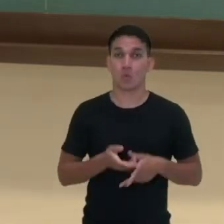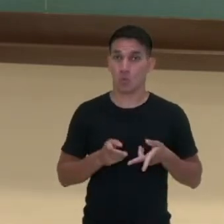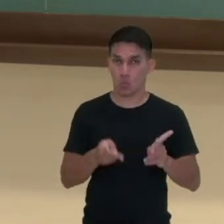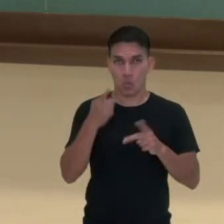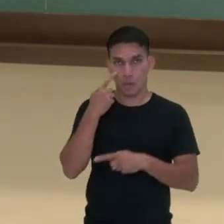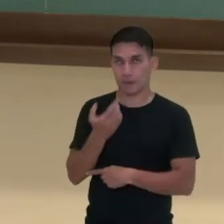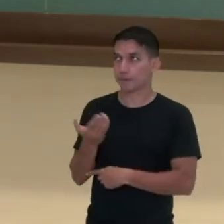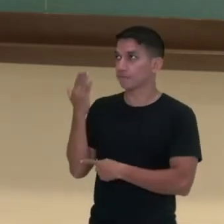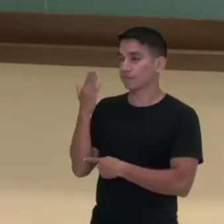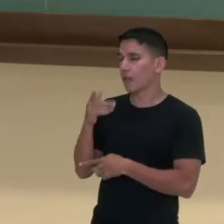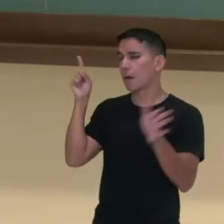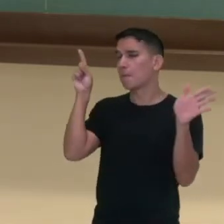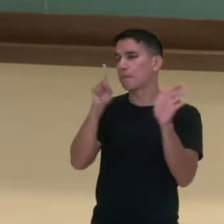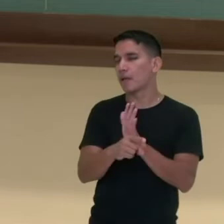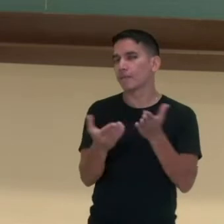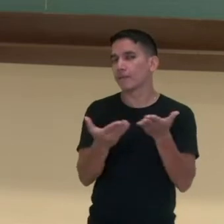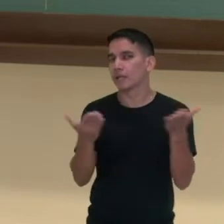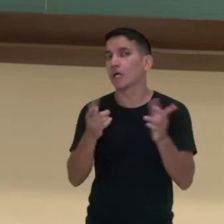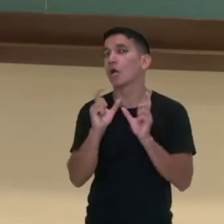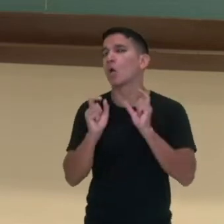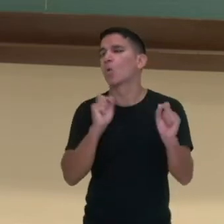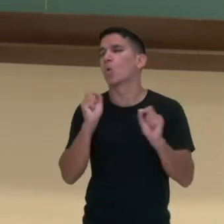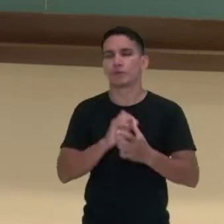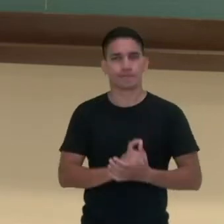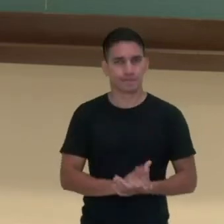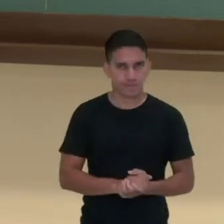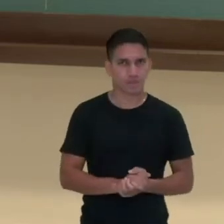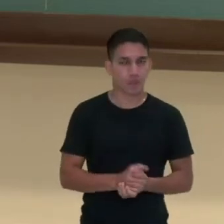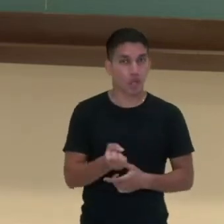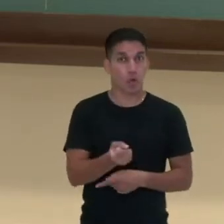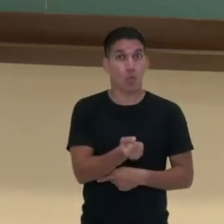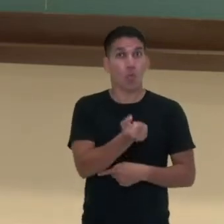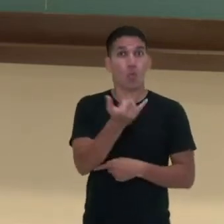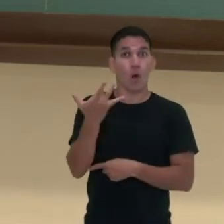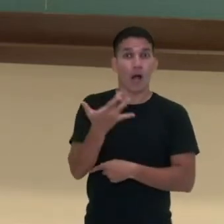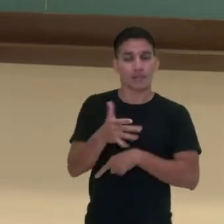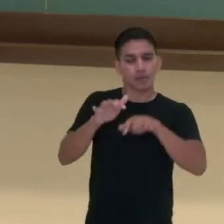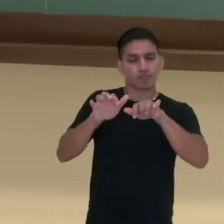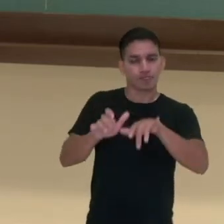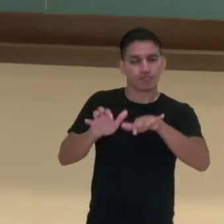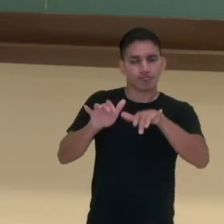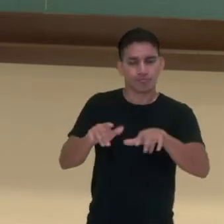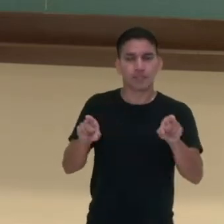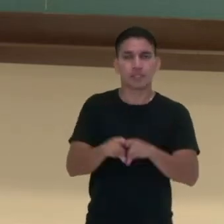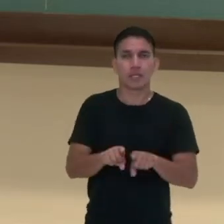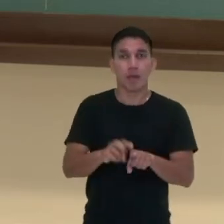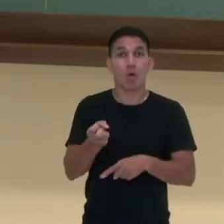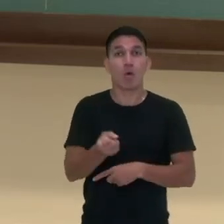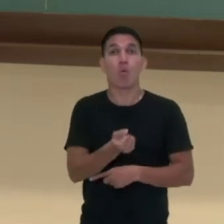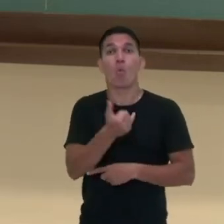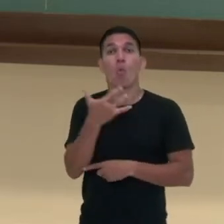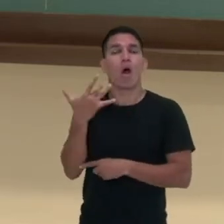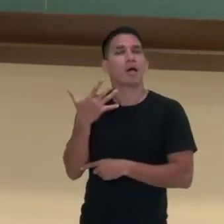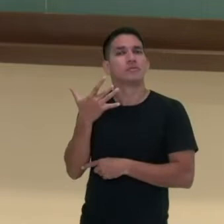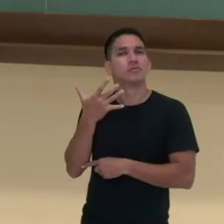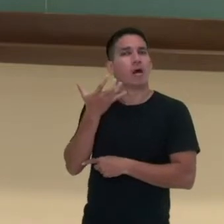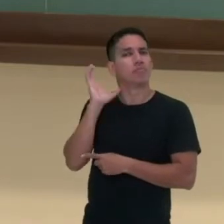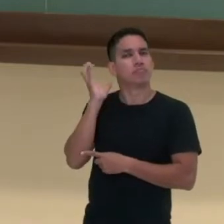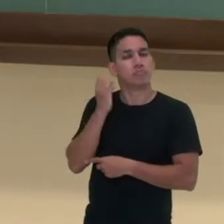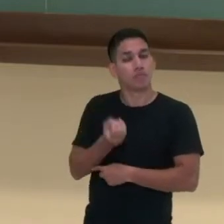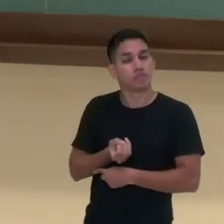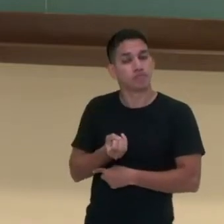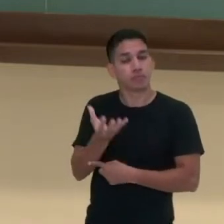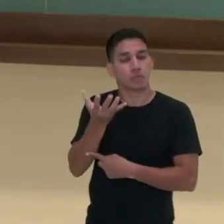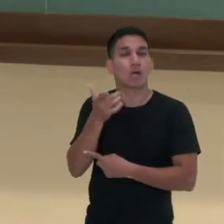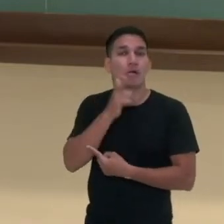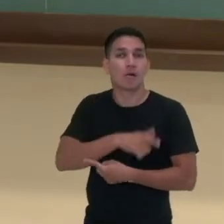aqui. A pergunta, o que nós devemos pensar é: quantas teclas e quantos alto-falantes serão necessários